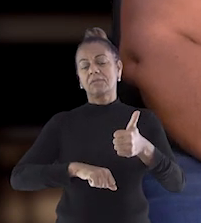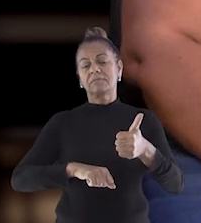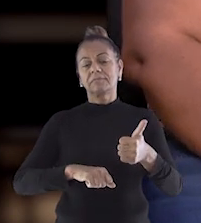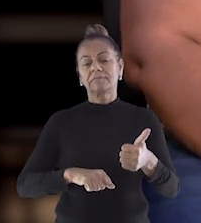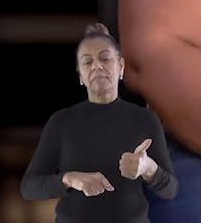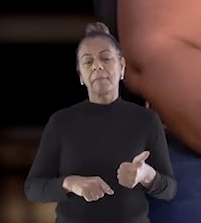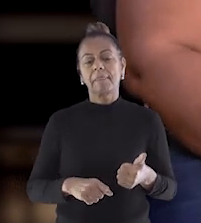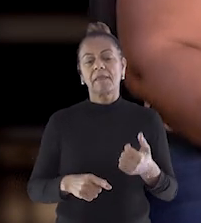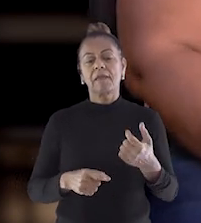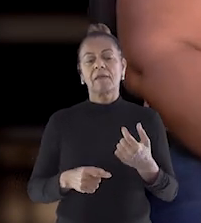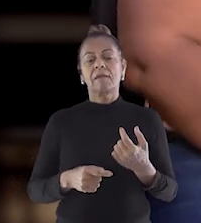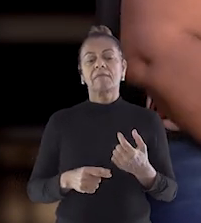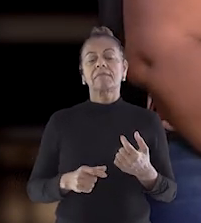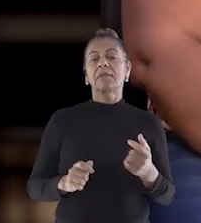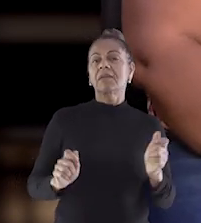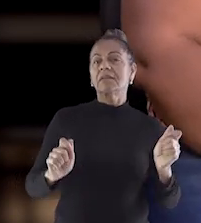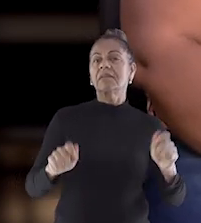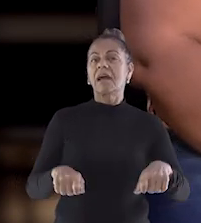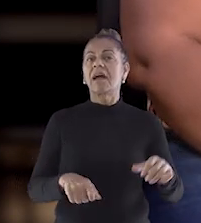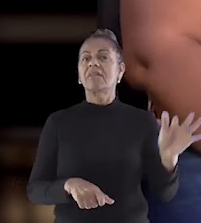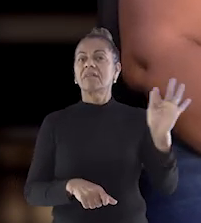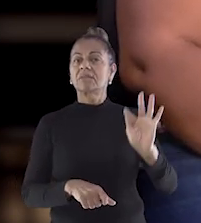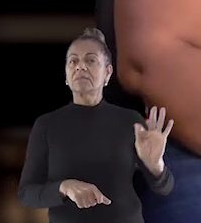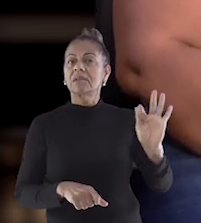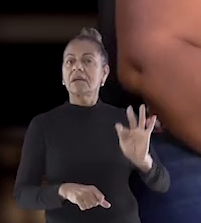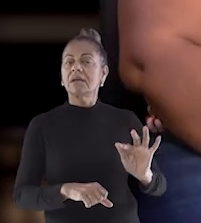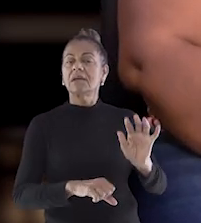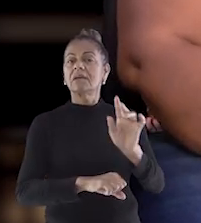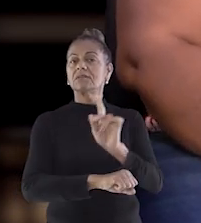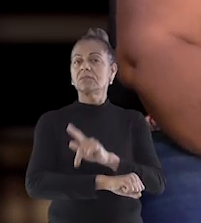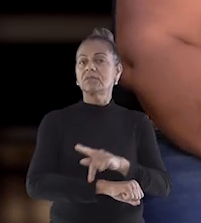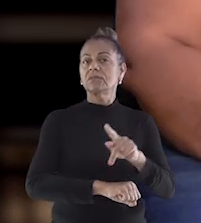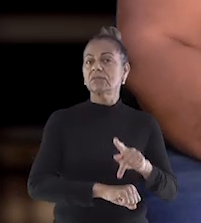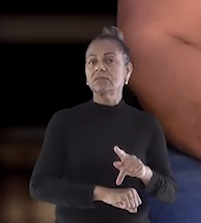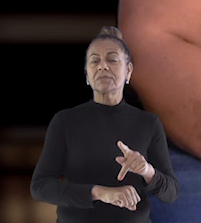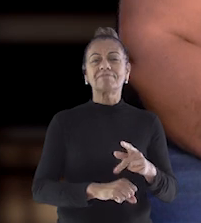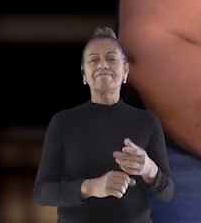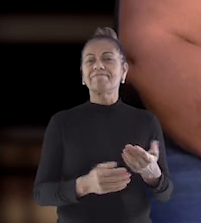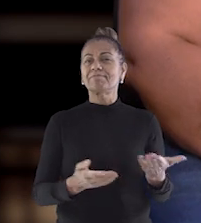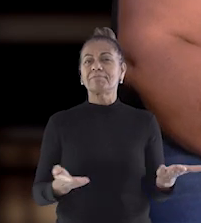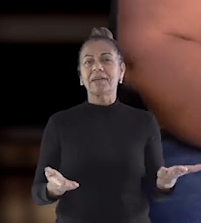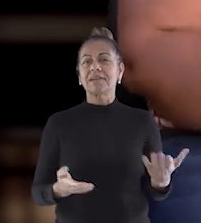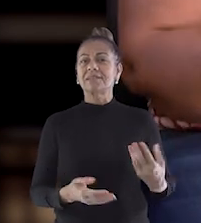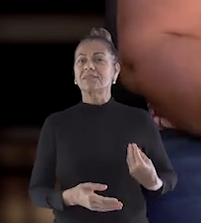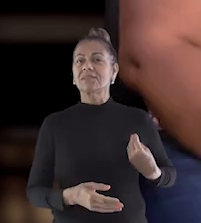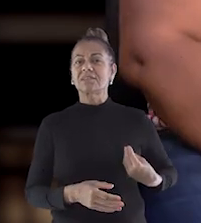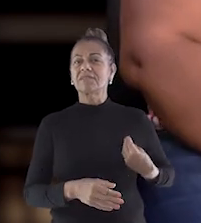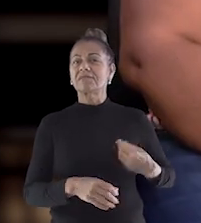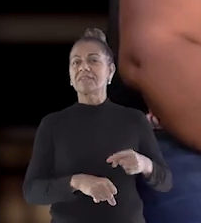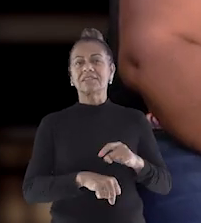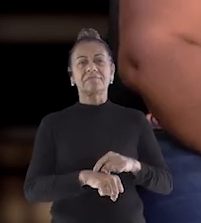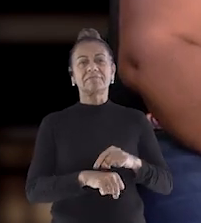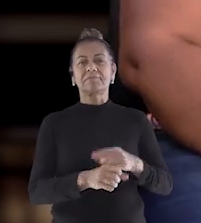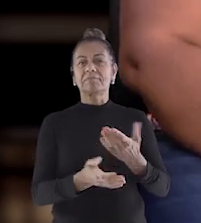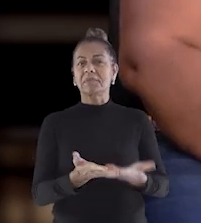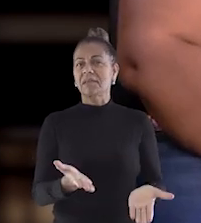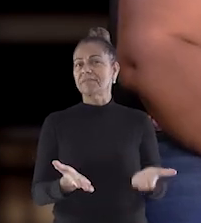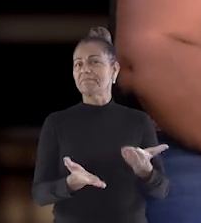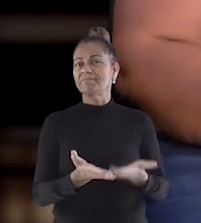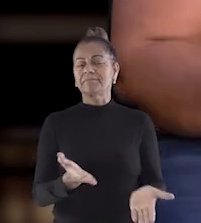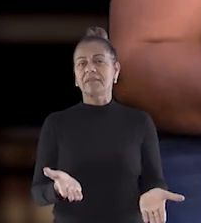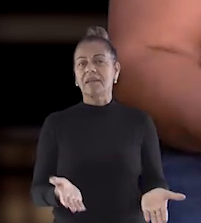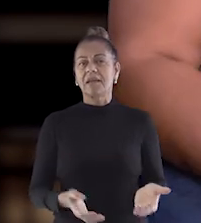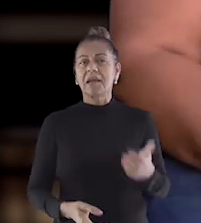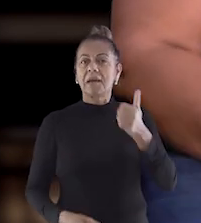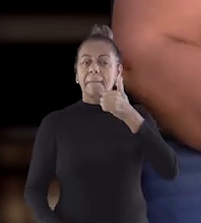tempo, hoje a gente poderia ser uma pessoa melhor, assim, com estudo. Eu falo assim, ser uma professora,